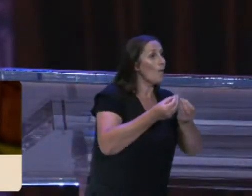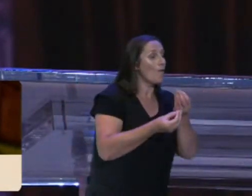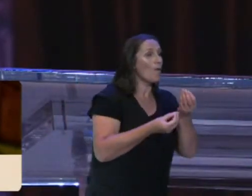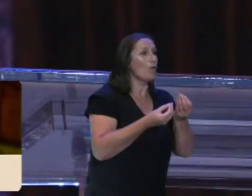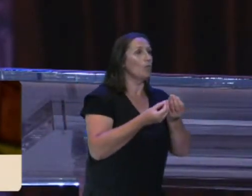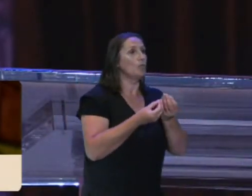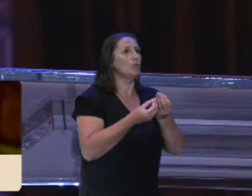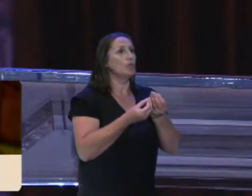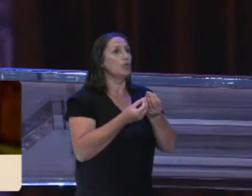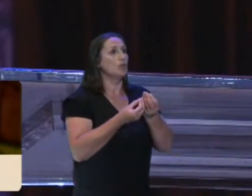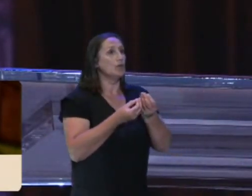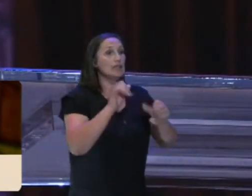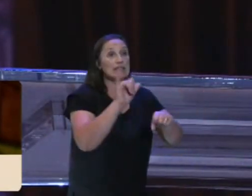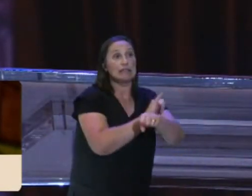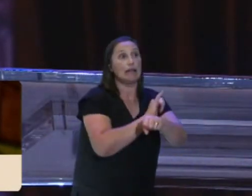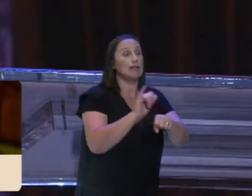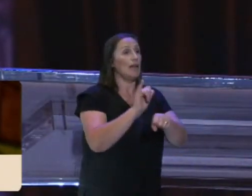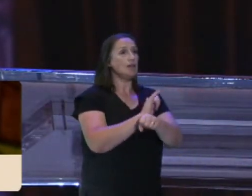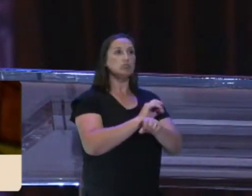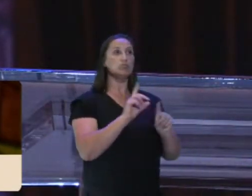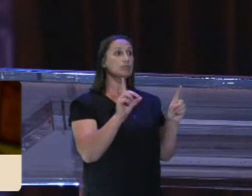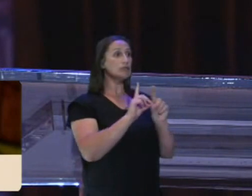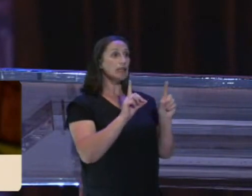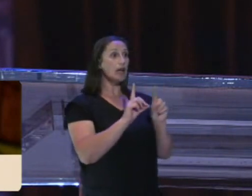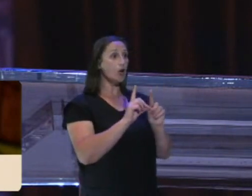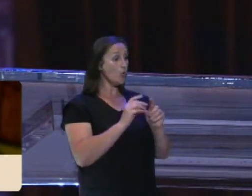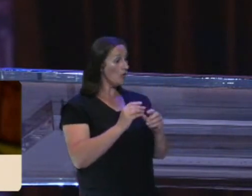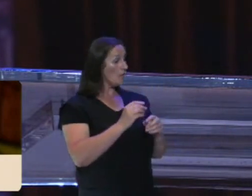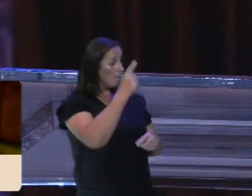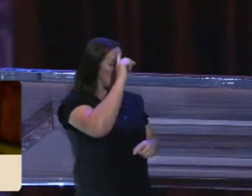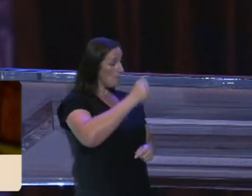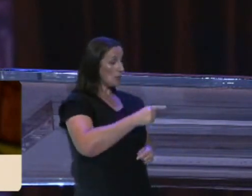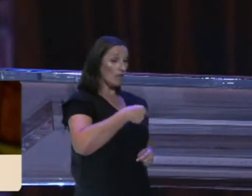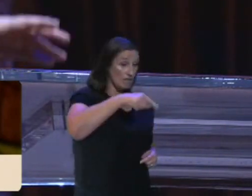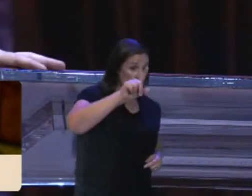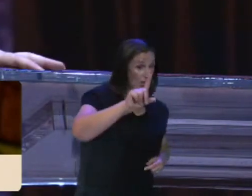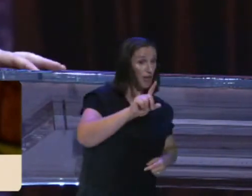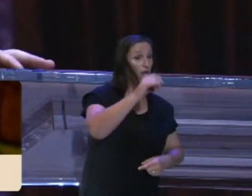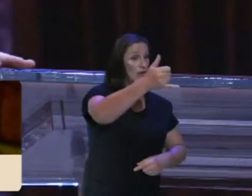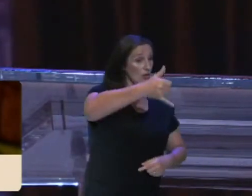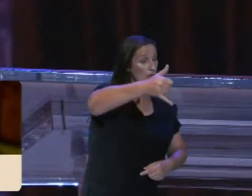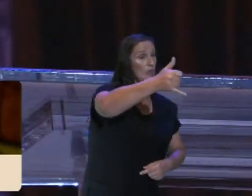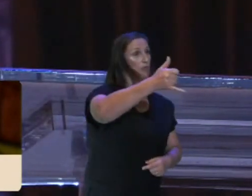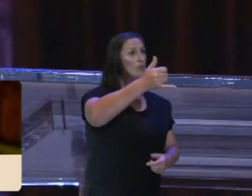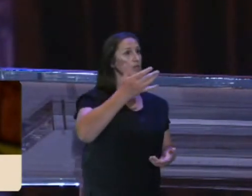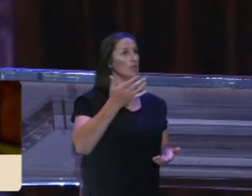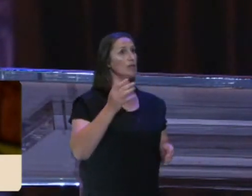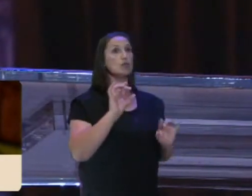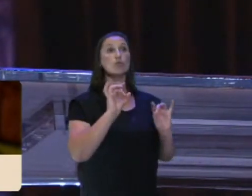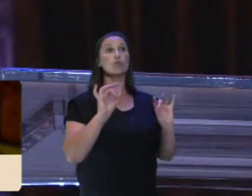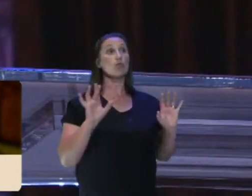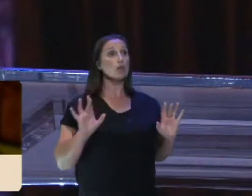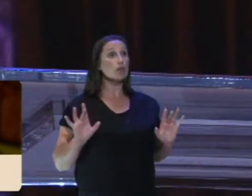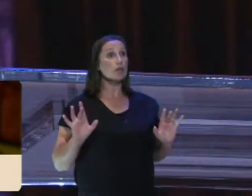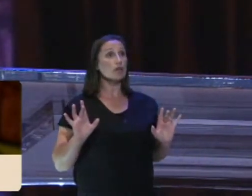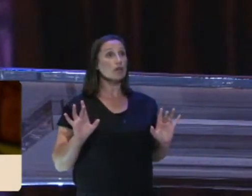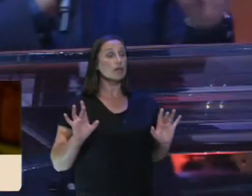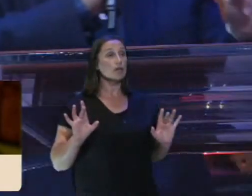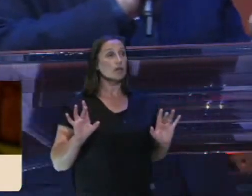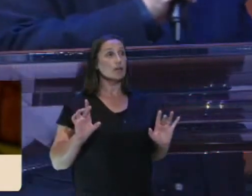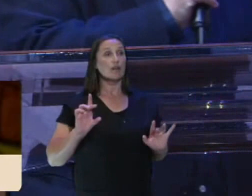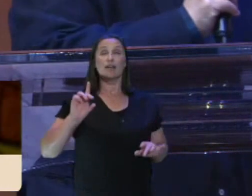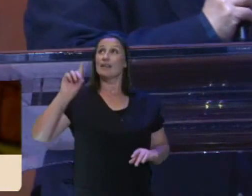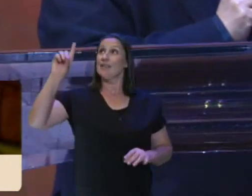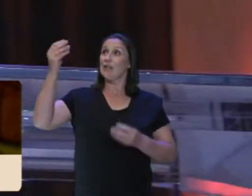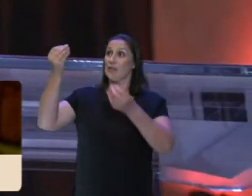os jeitos. Ele simplesmente deu um alvo prioritário: vai lá e faz isso. E quando Deus nos dá